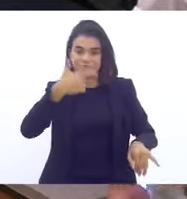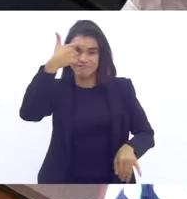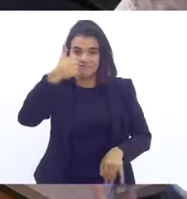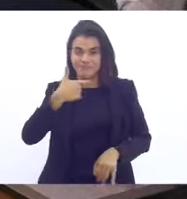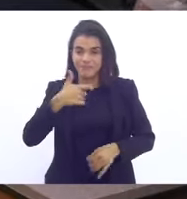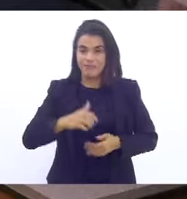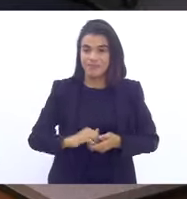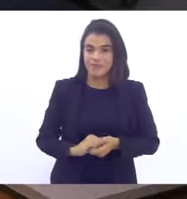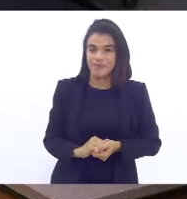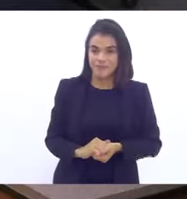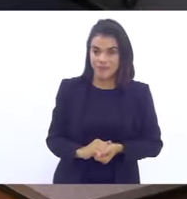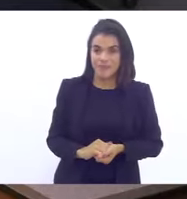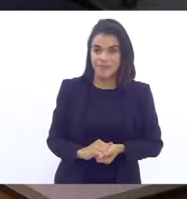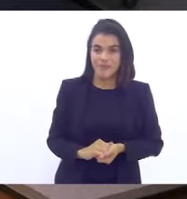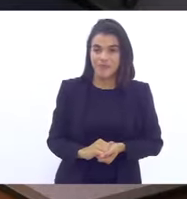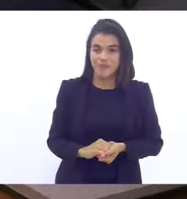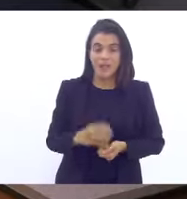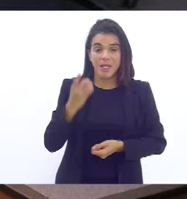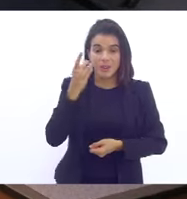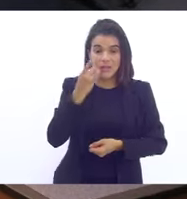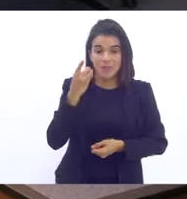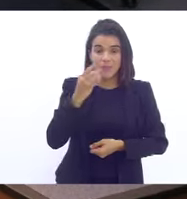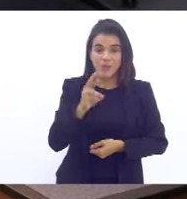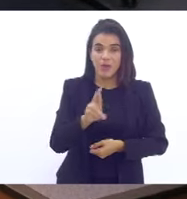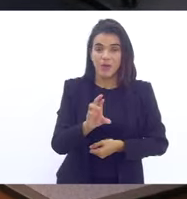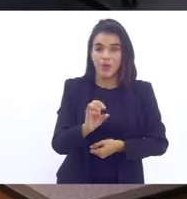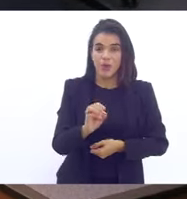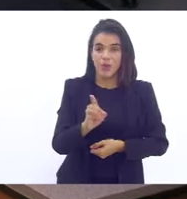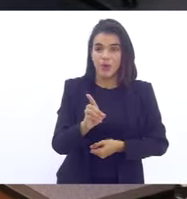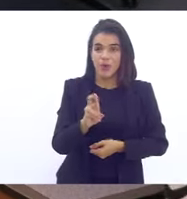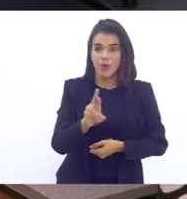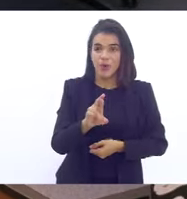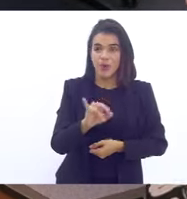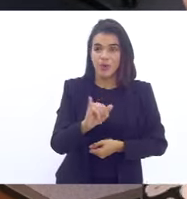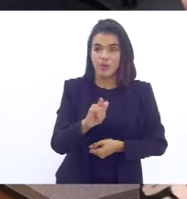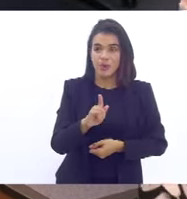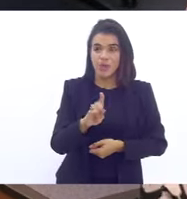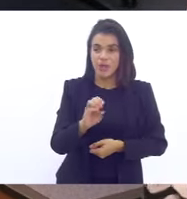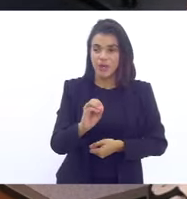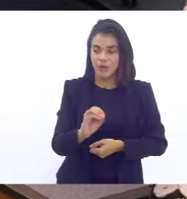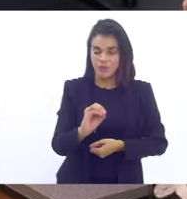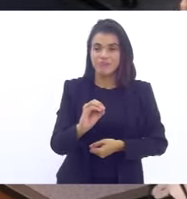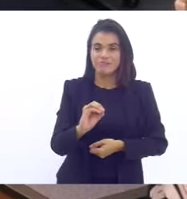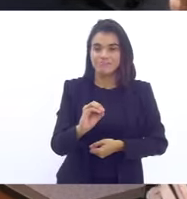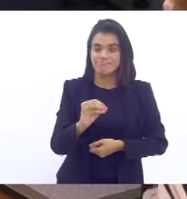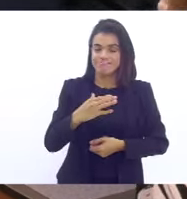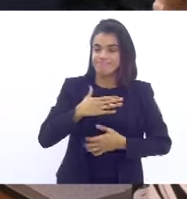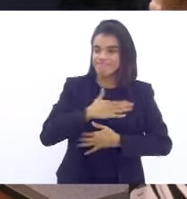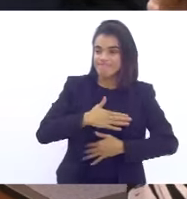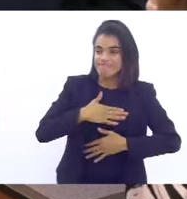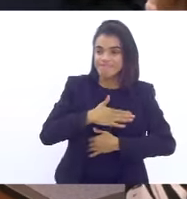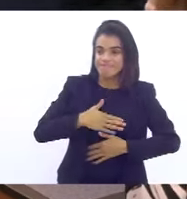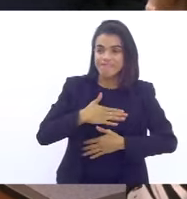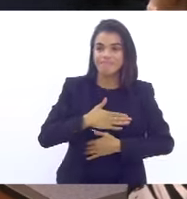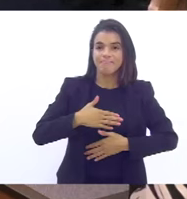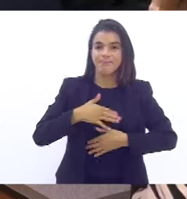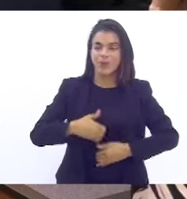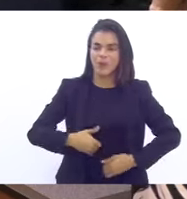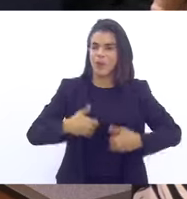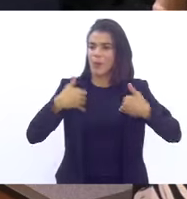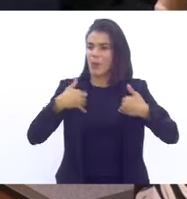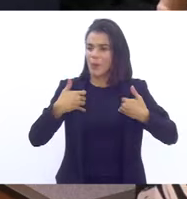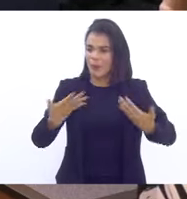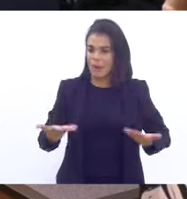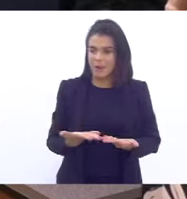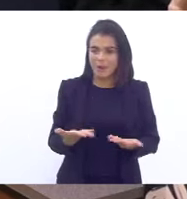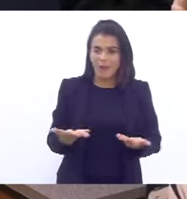Bom, deputado Rodrigo Morim, demais deputados aqui dessa Assembleia Legislativa, que eu tenho a honra de